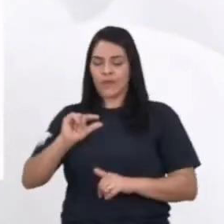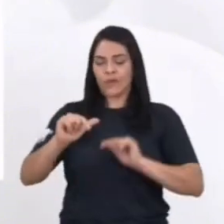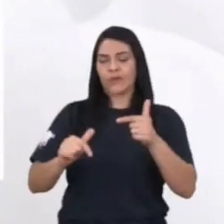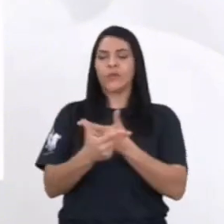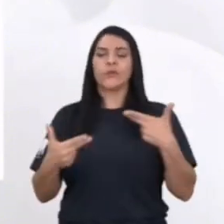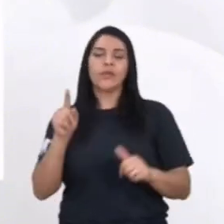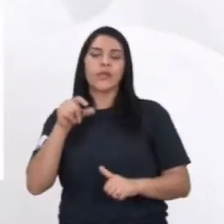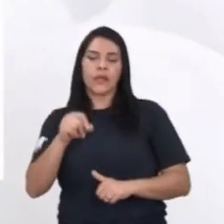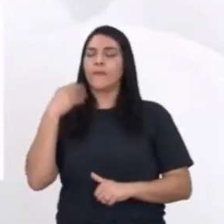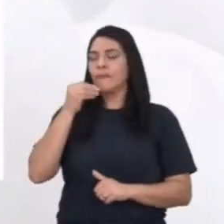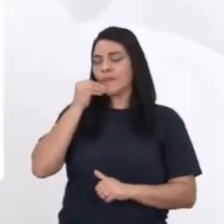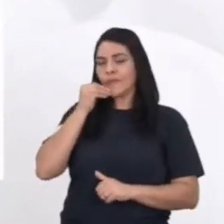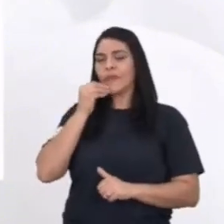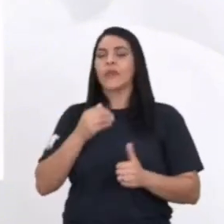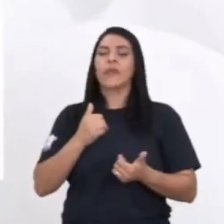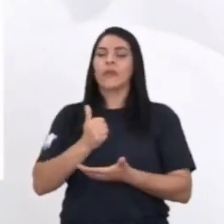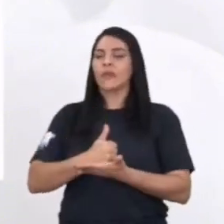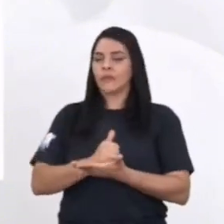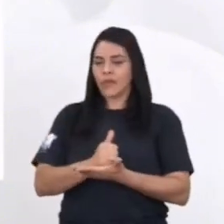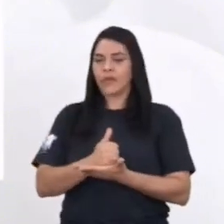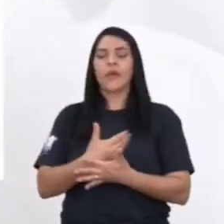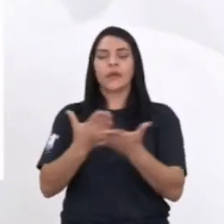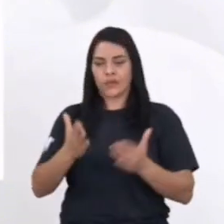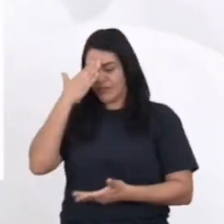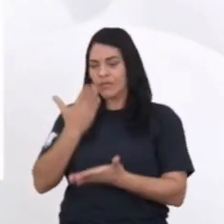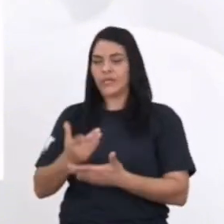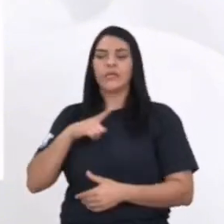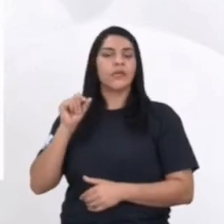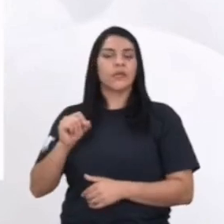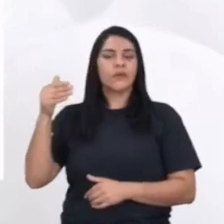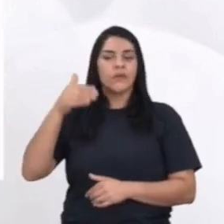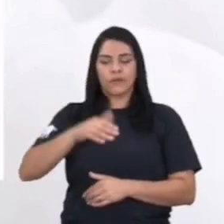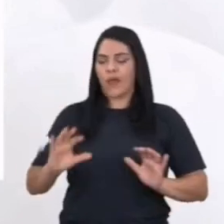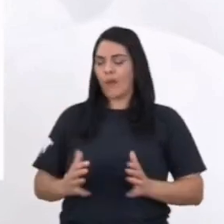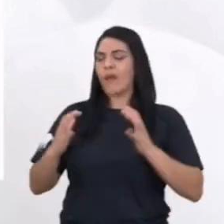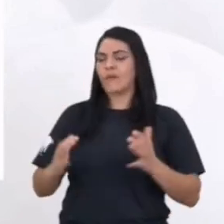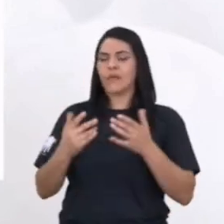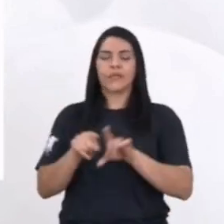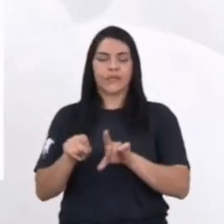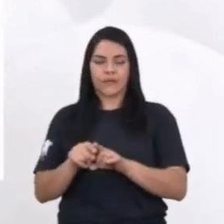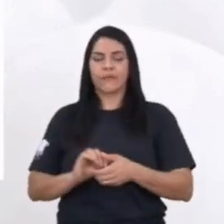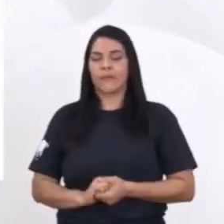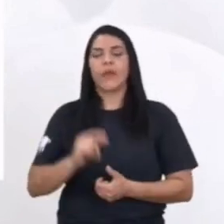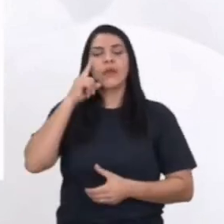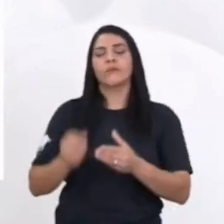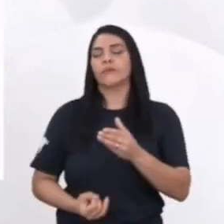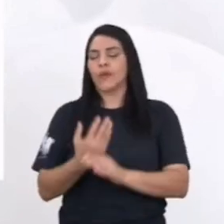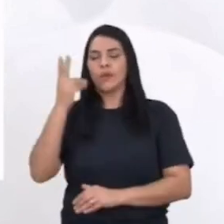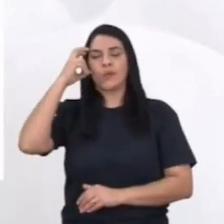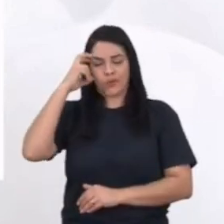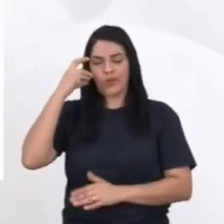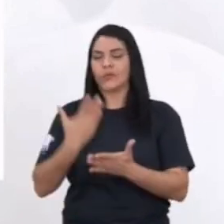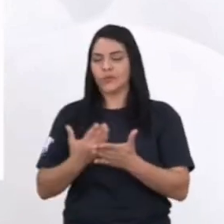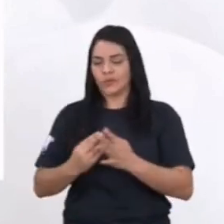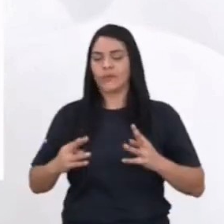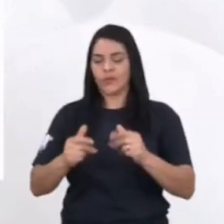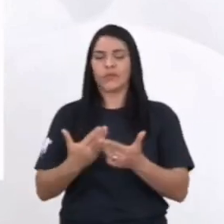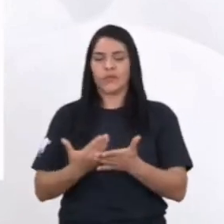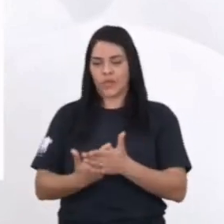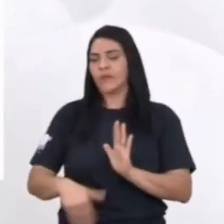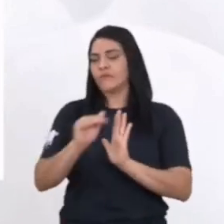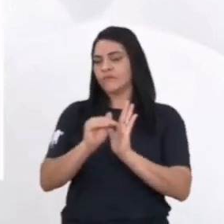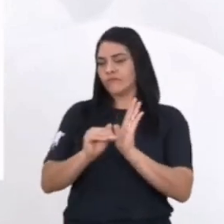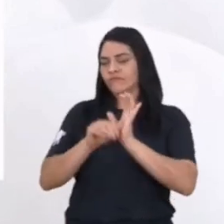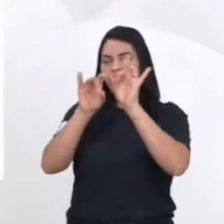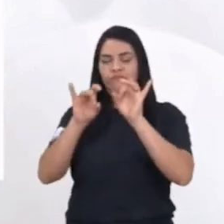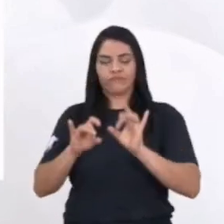pontos, que seria a experiência gamificada, que a gente acredita que a gente vai atuar aqui em um maior engajamento e nessa criação, né, de cultura de estudo pelos estudantes, as tarefas